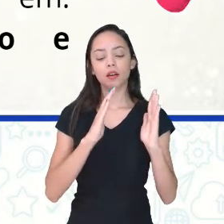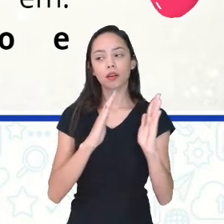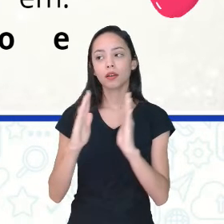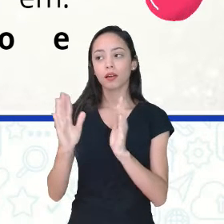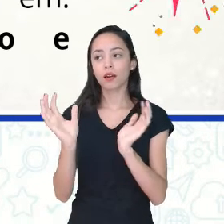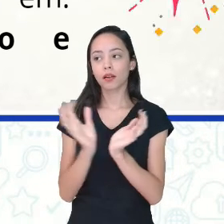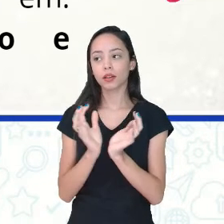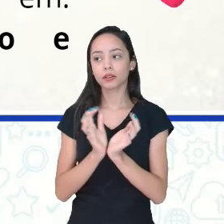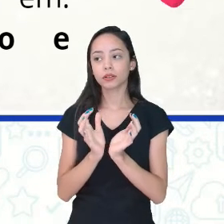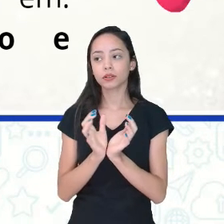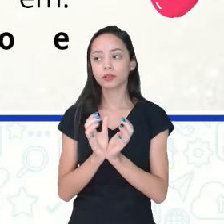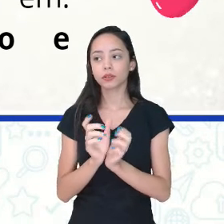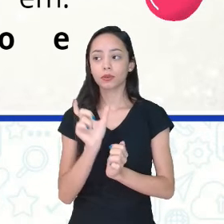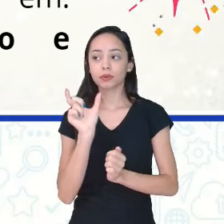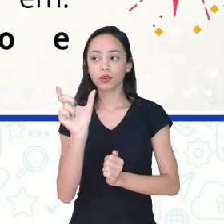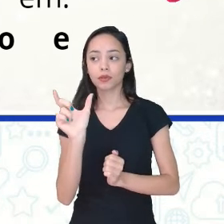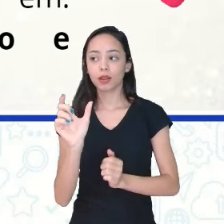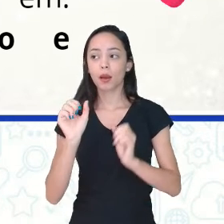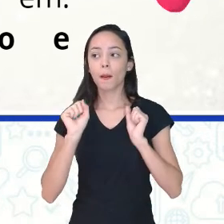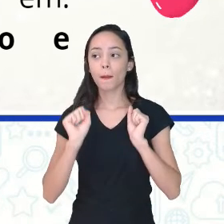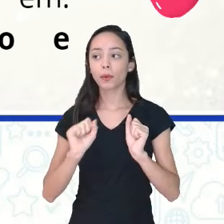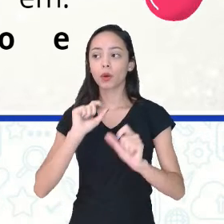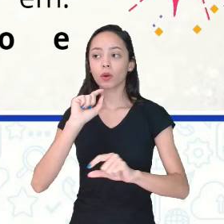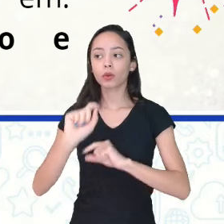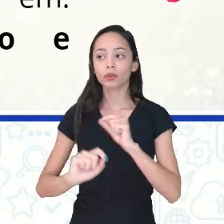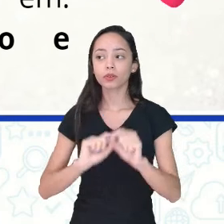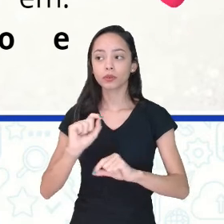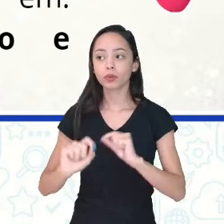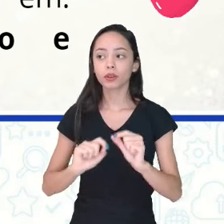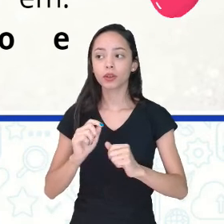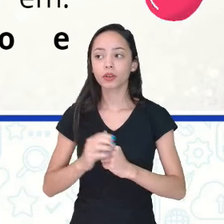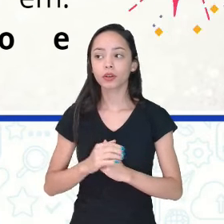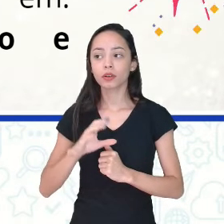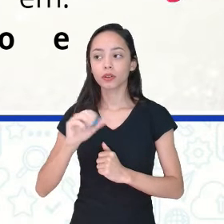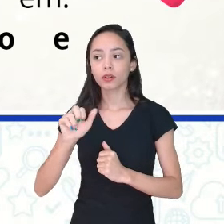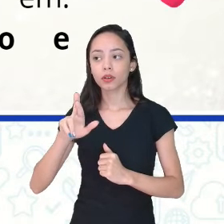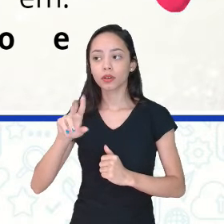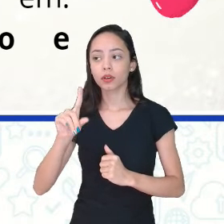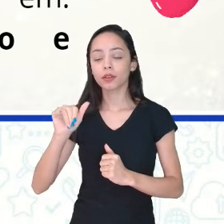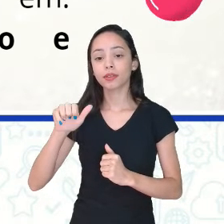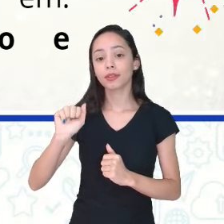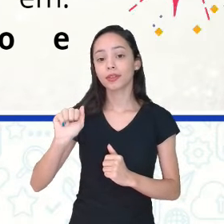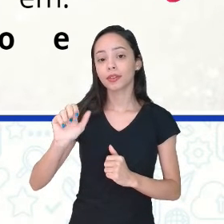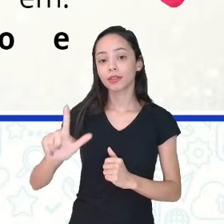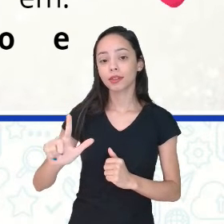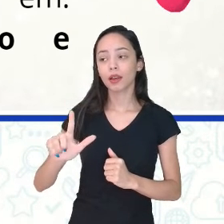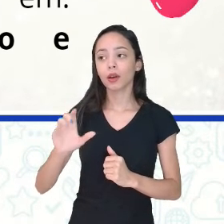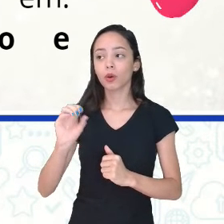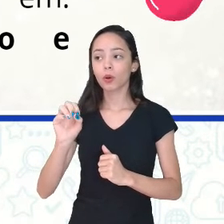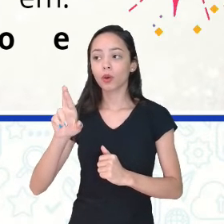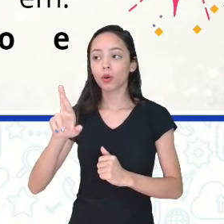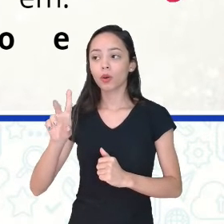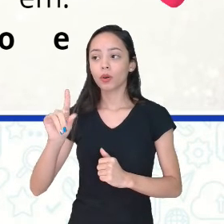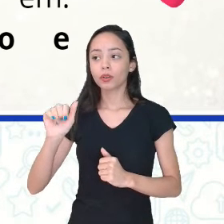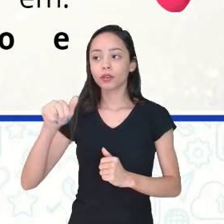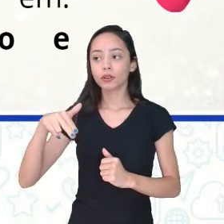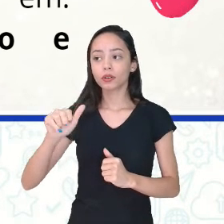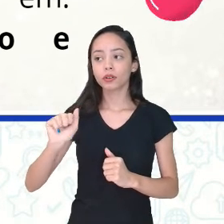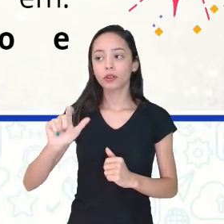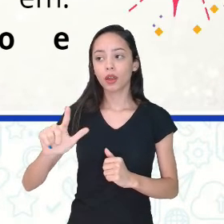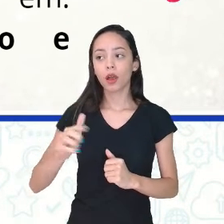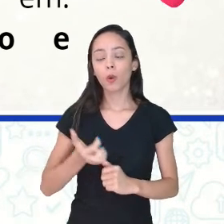palavras pode ser feita em quê? Cardinal, ordinal, multiplicativo,